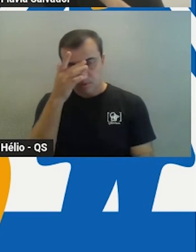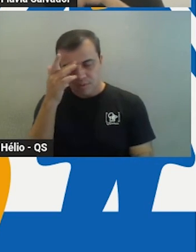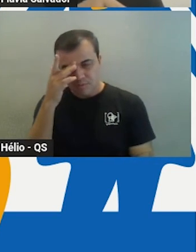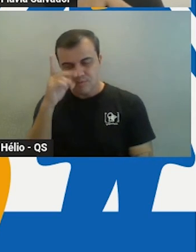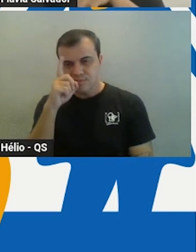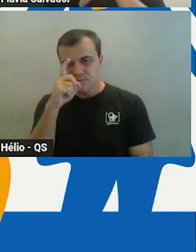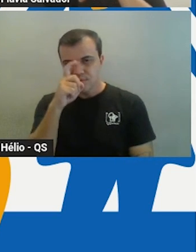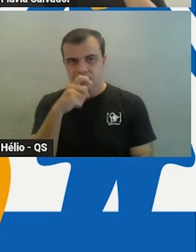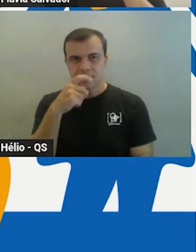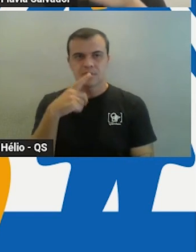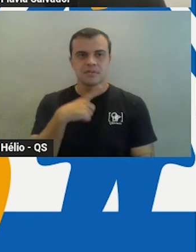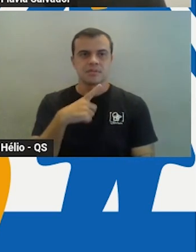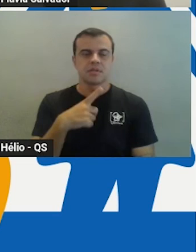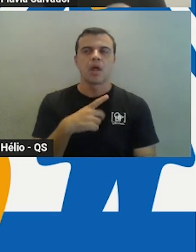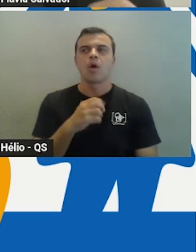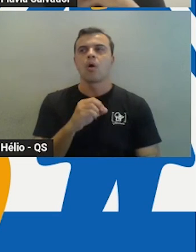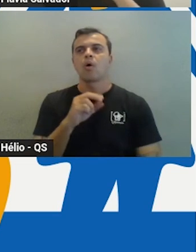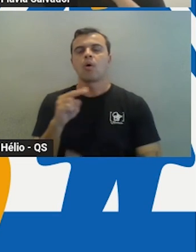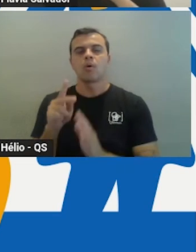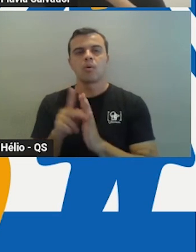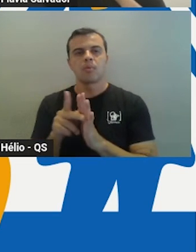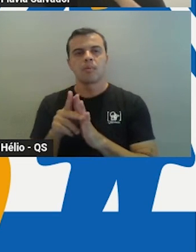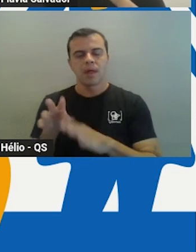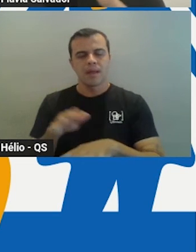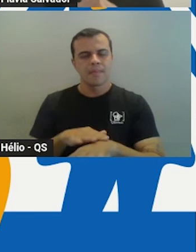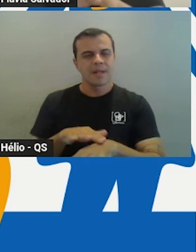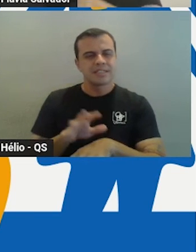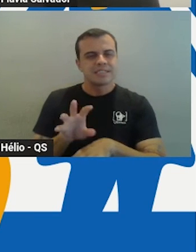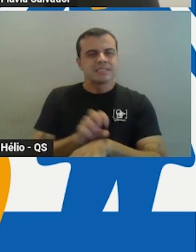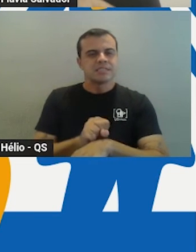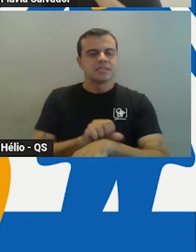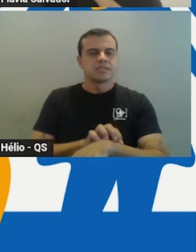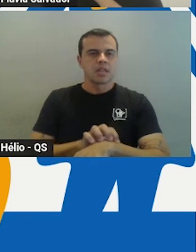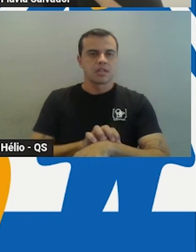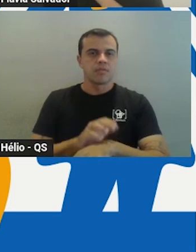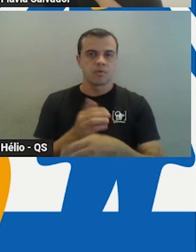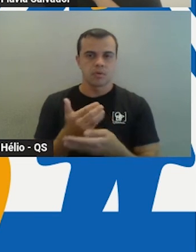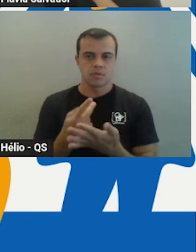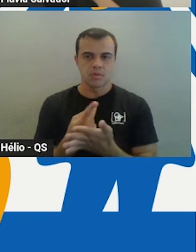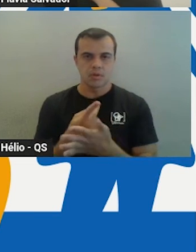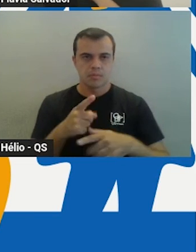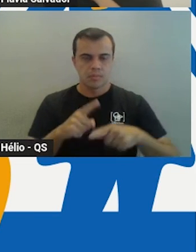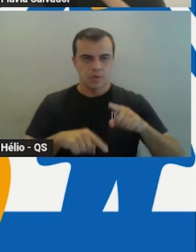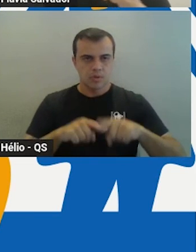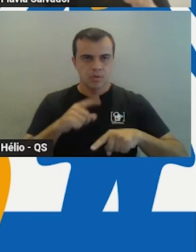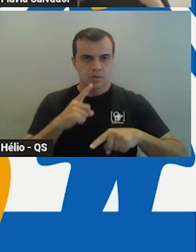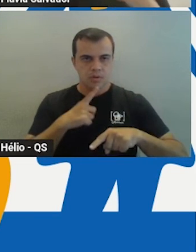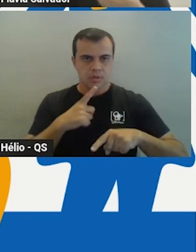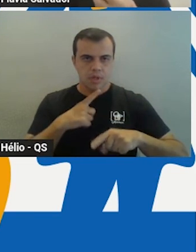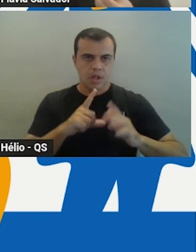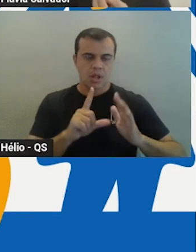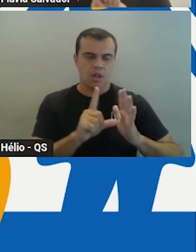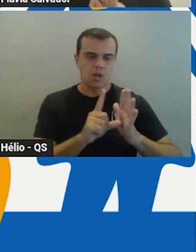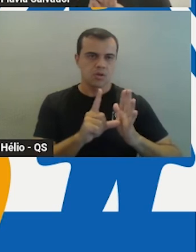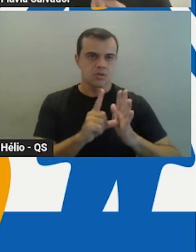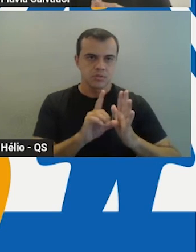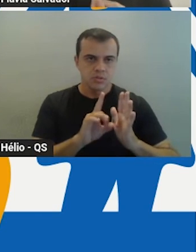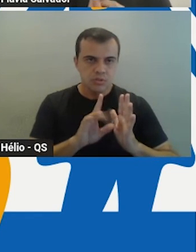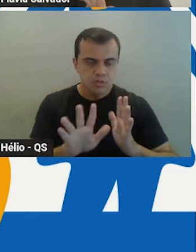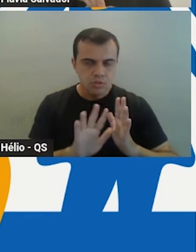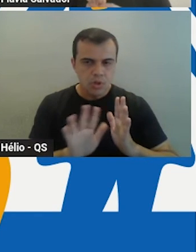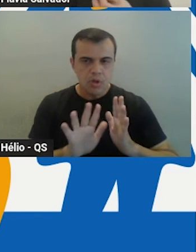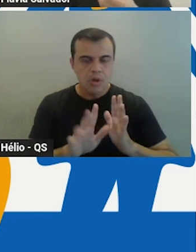dificuldade com sapato, ou pessoas que têm a pele muito sensível. Então, acho que é um produto que eu vou colocar na minha loja. Não é